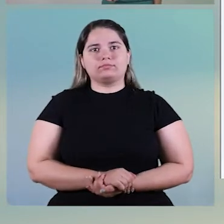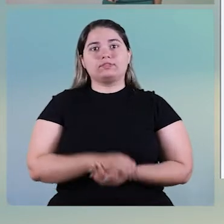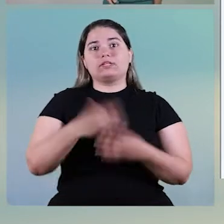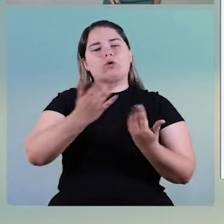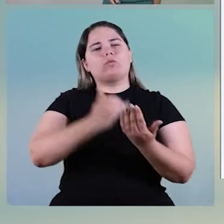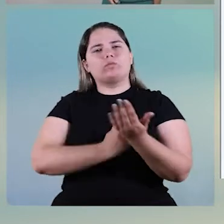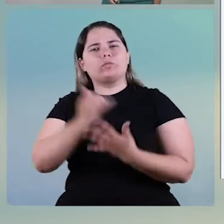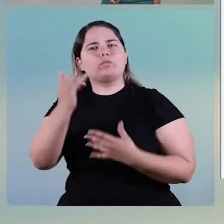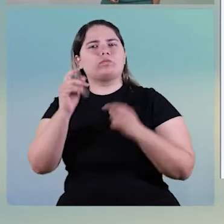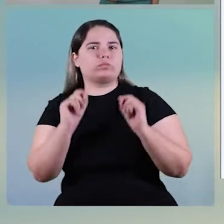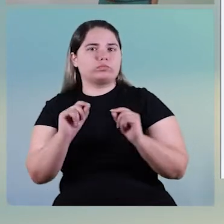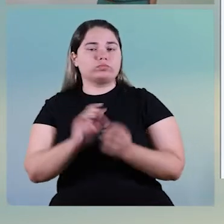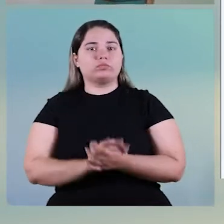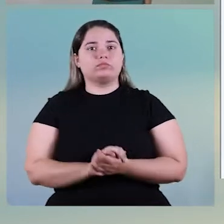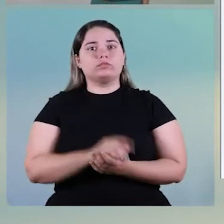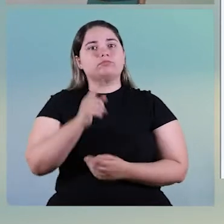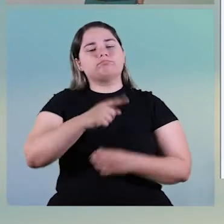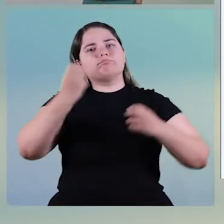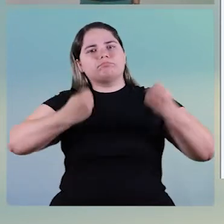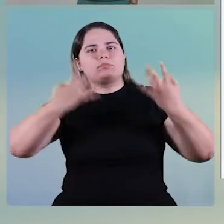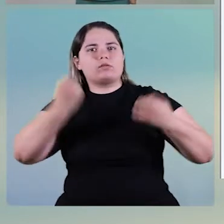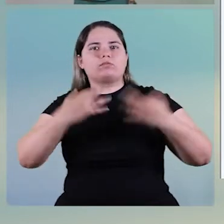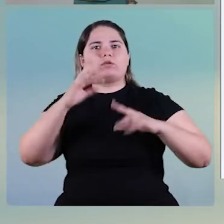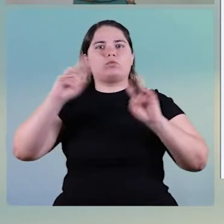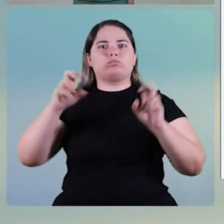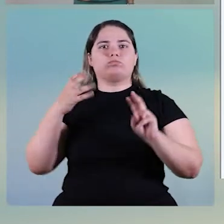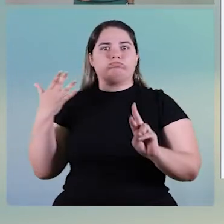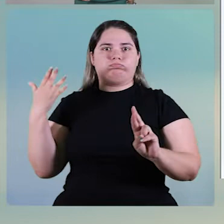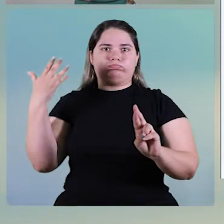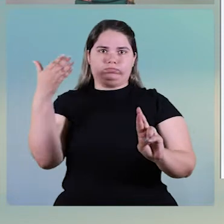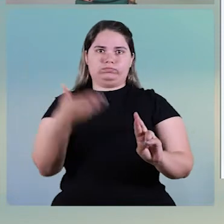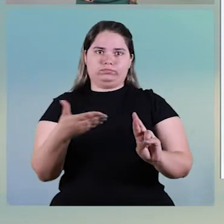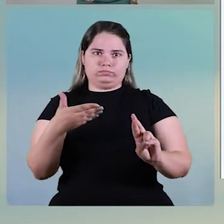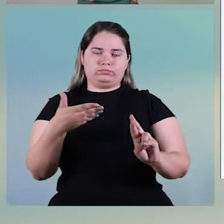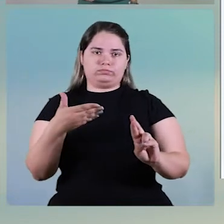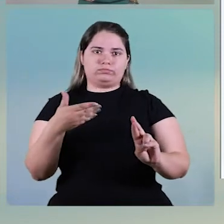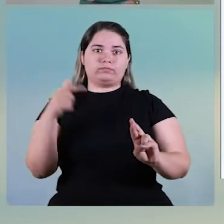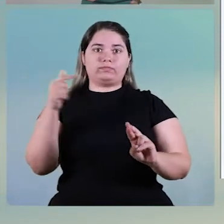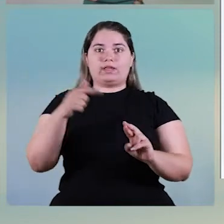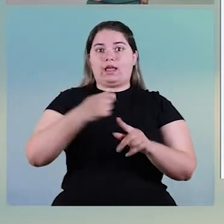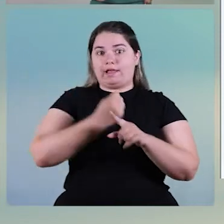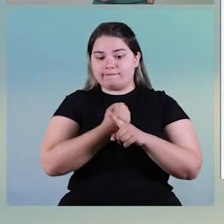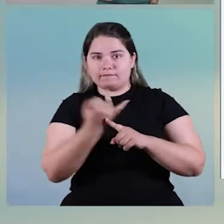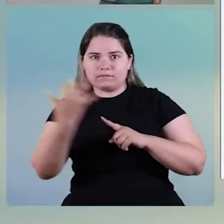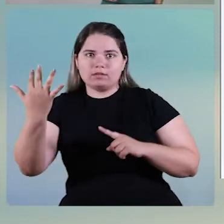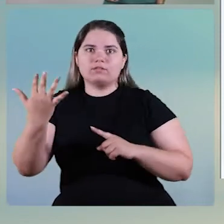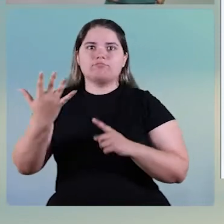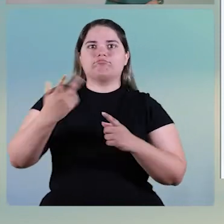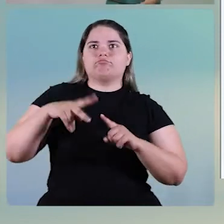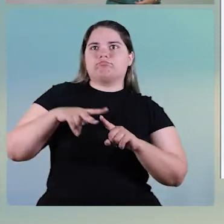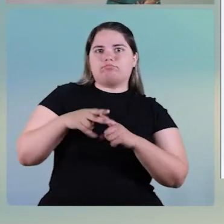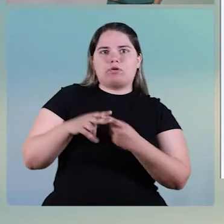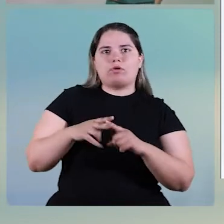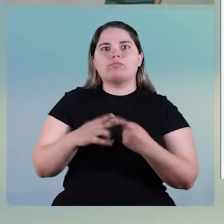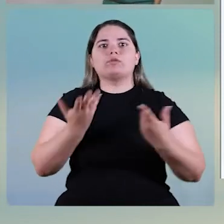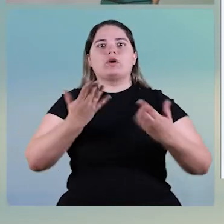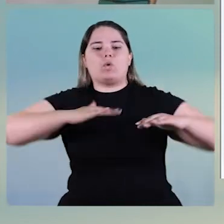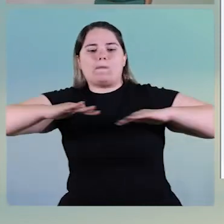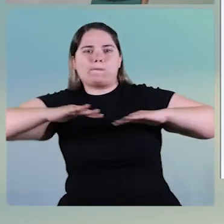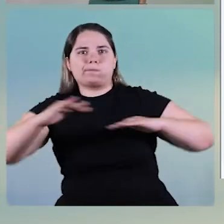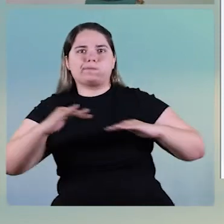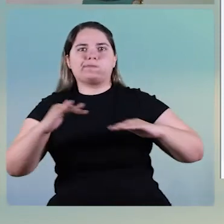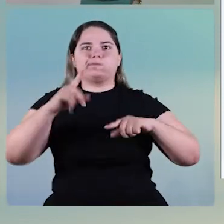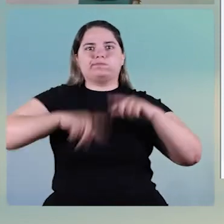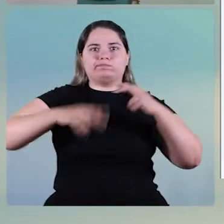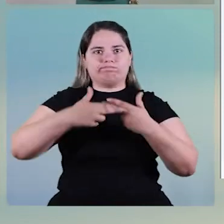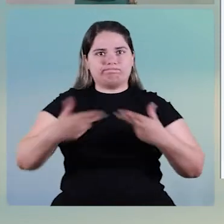vamos começar falando sobre referencial. A física, a mecânica, o movimento dos